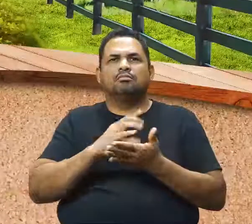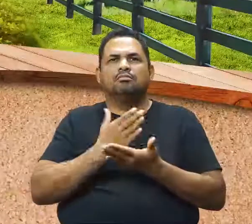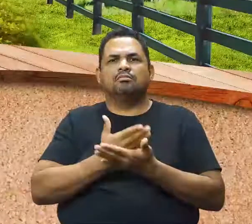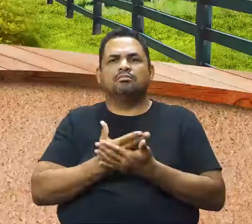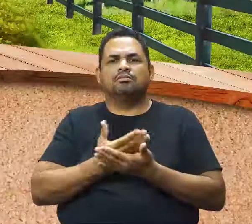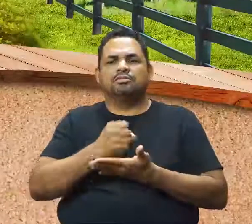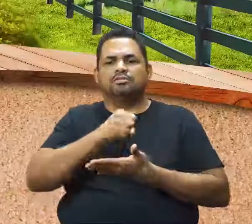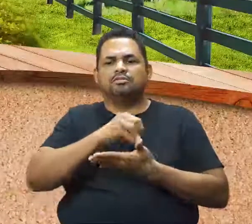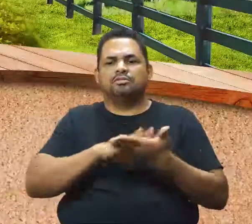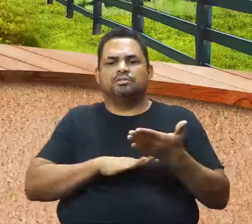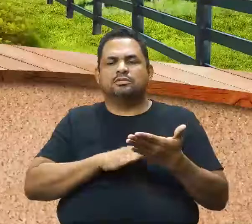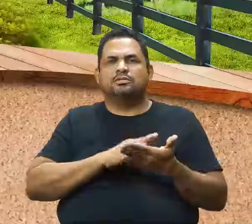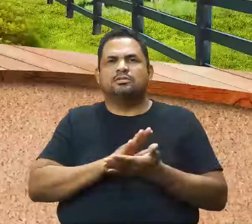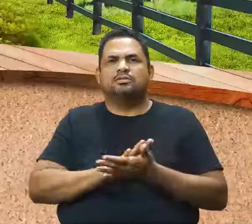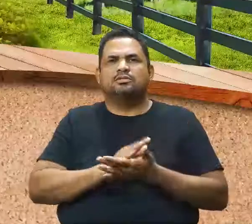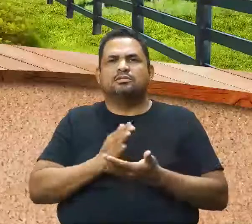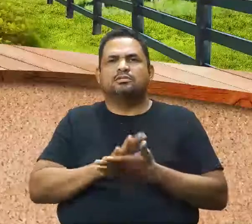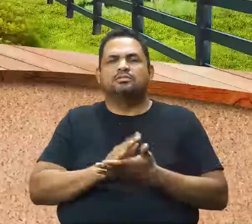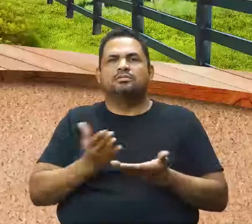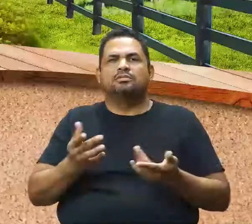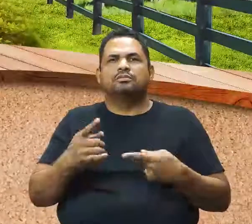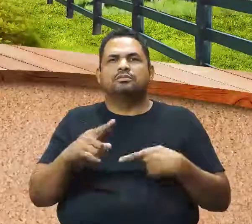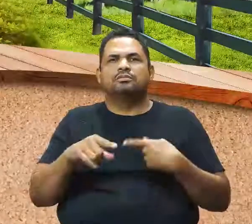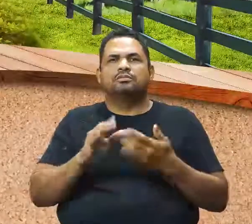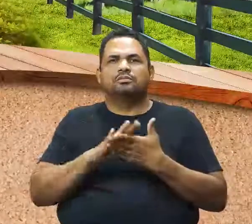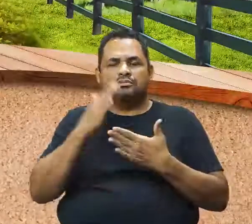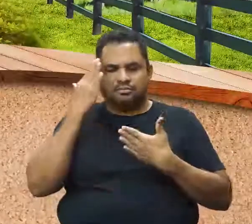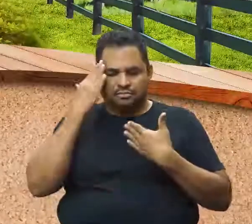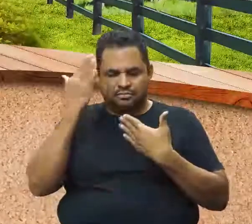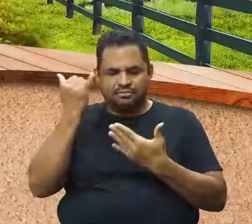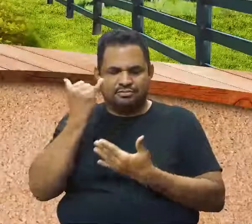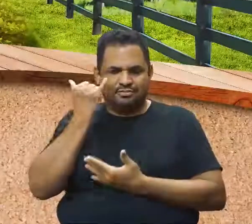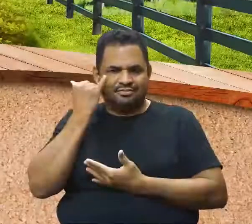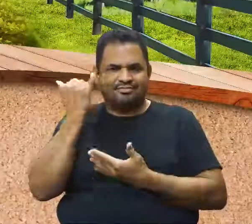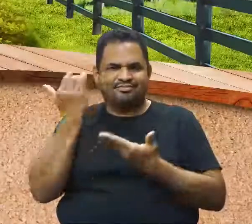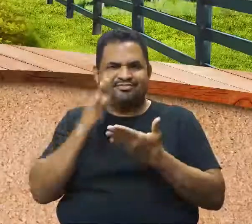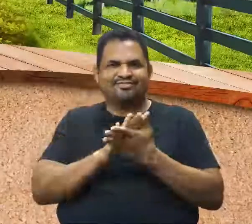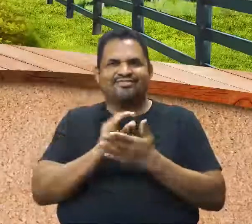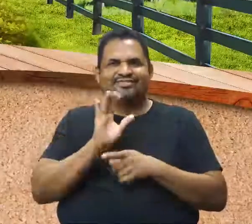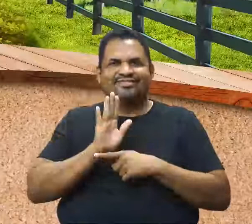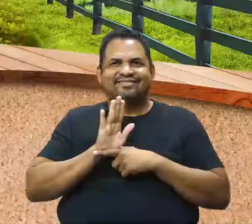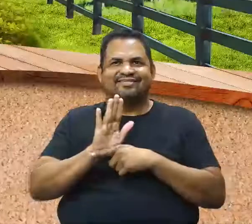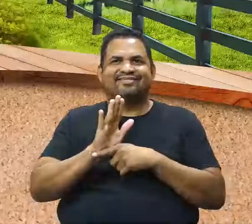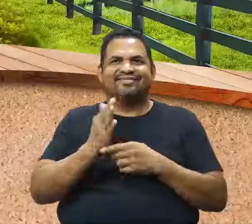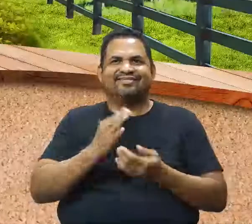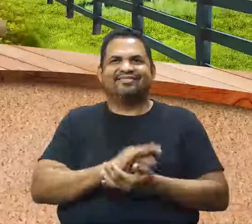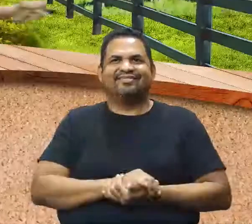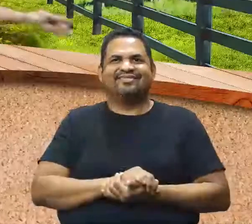as atividades. Então, vou ficando por aqui. Muito obrigado, Sâmbio, pela sua colaboração. Às vezes